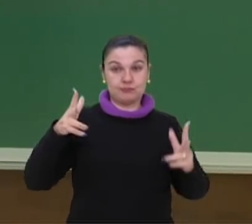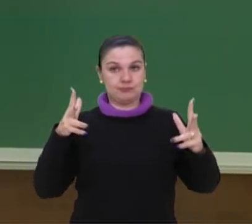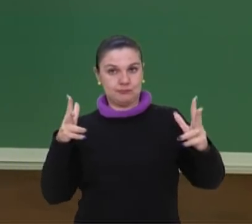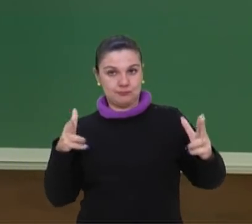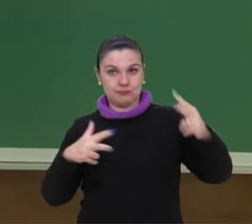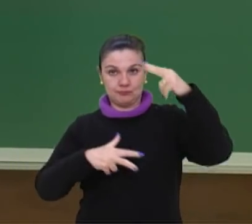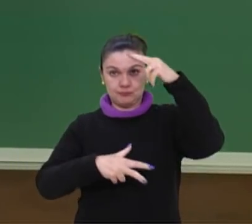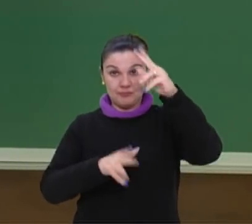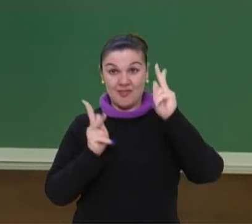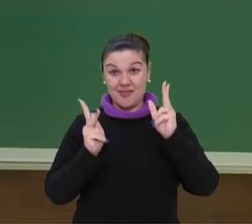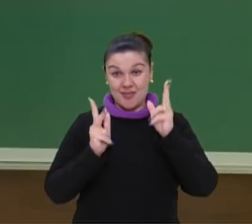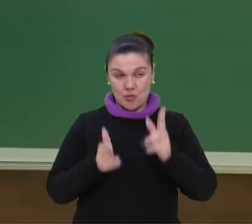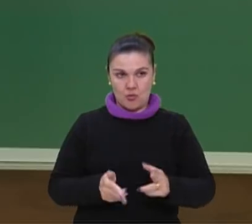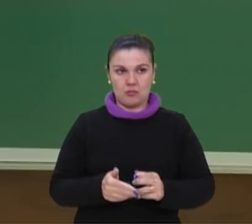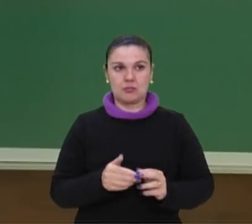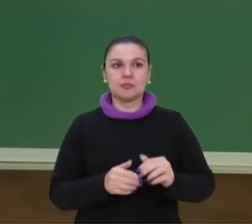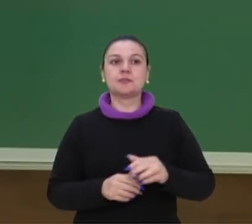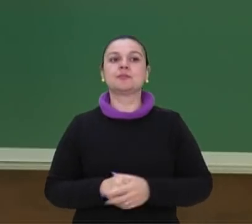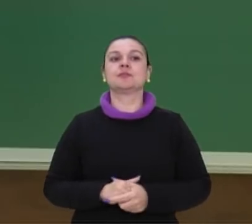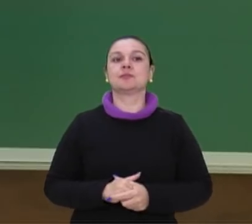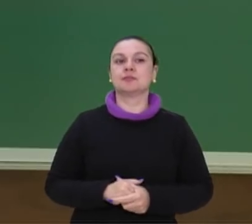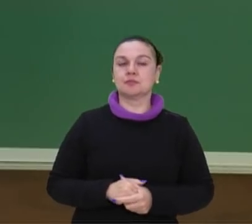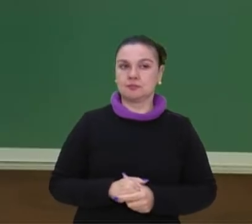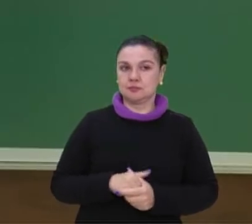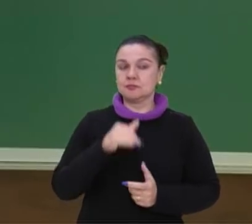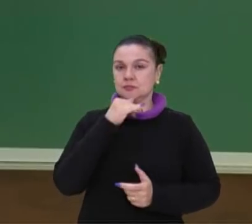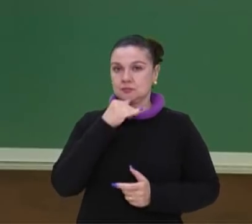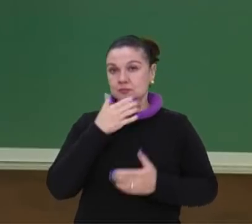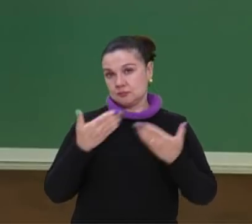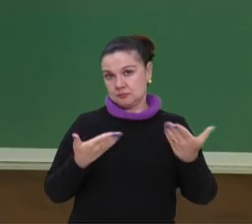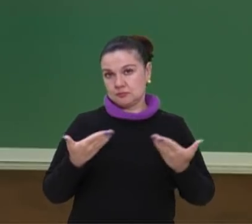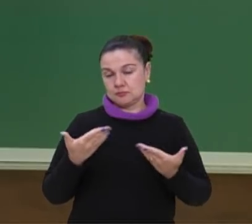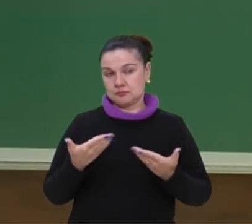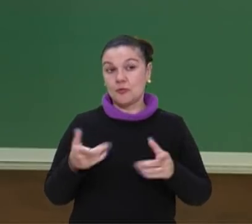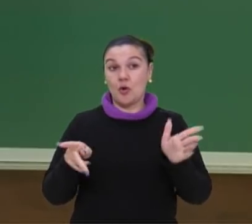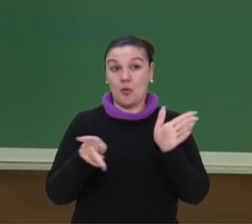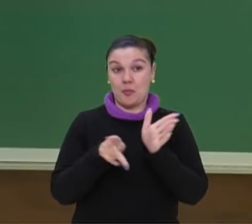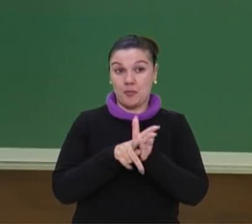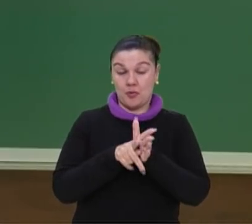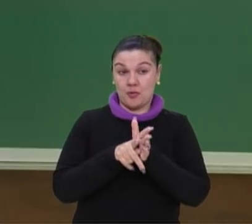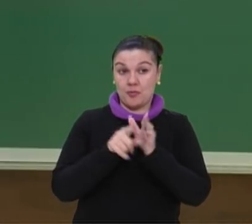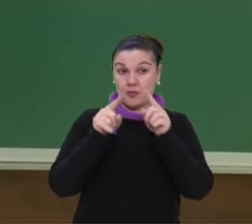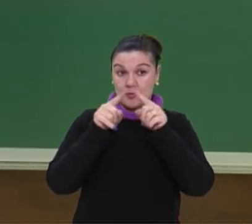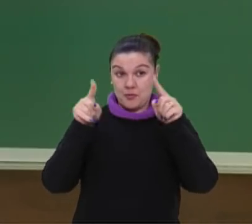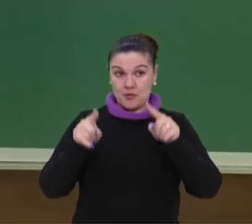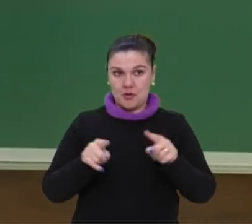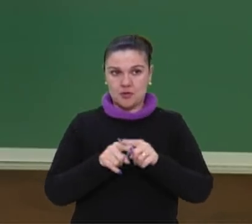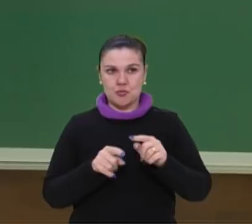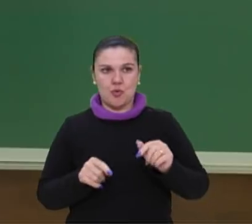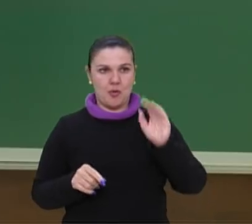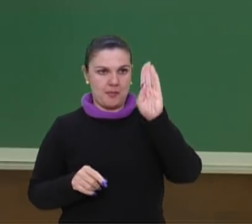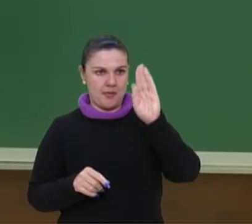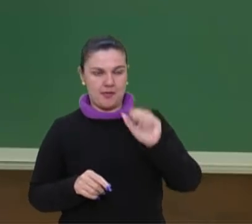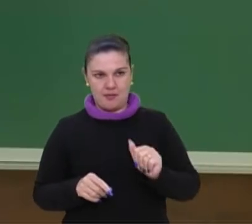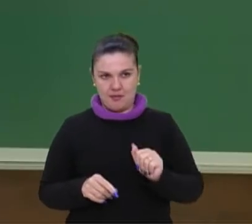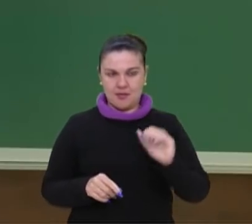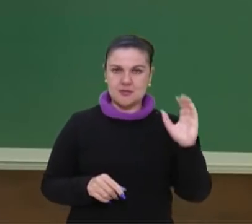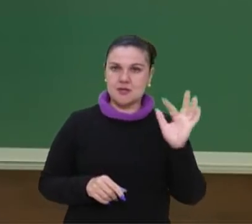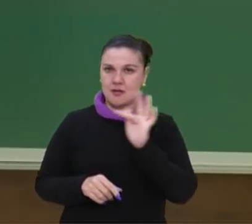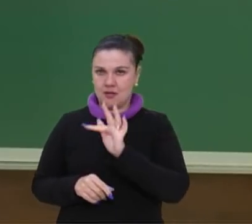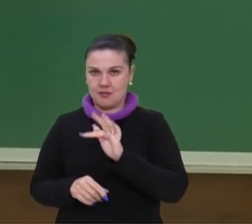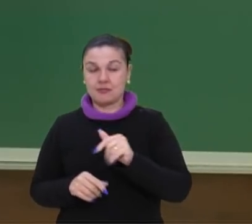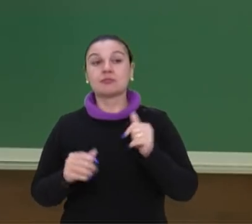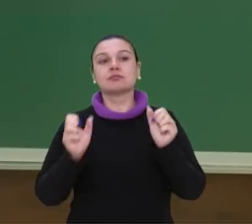opostos? São, então são iguais. A medida do ângulo. Aqui o B e o A são opostos?